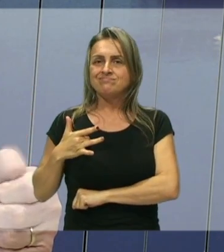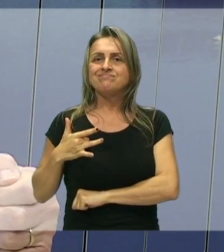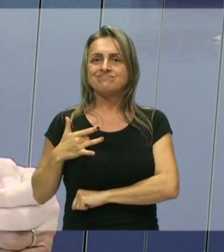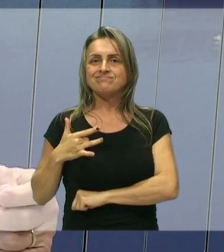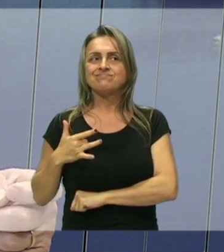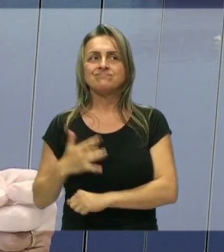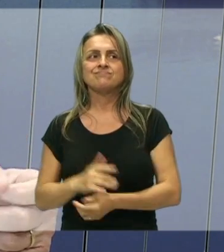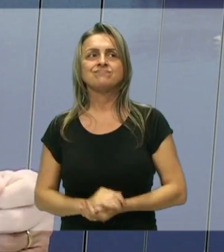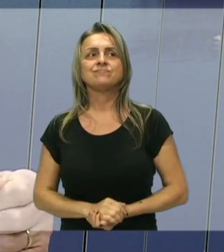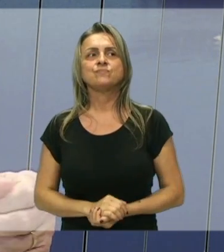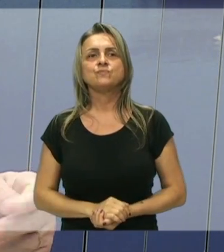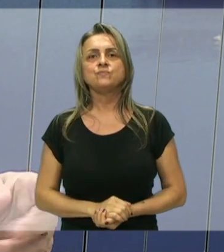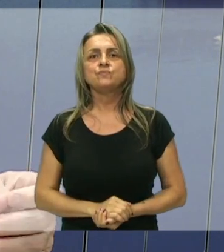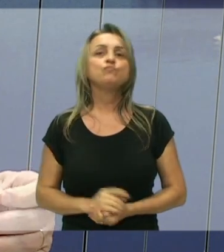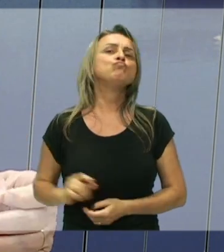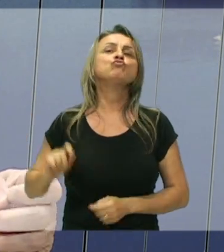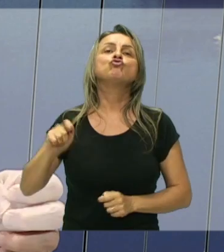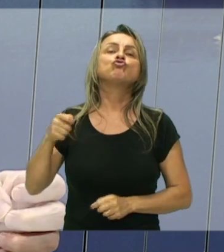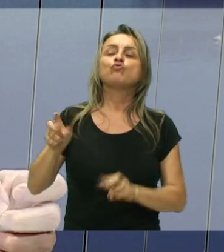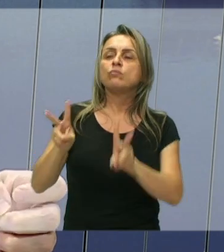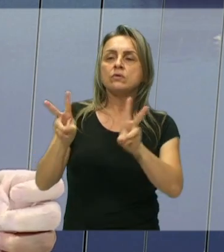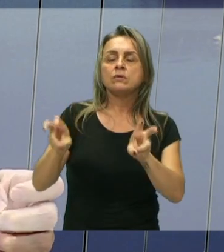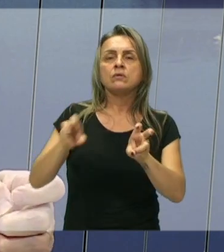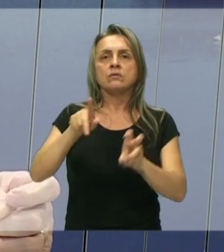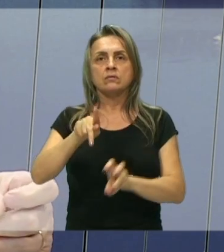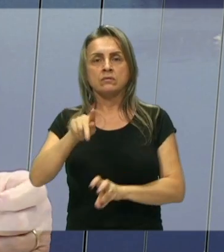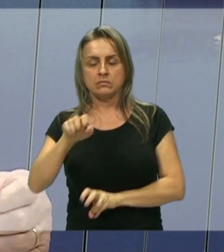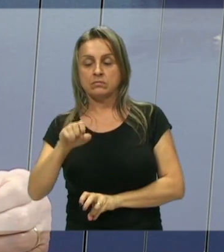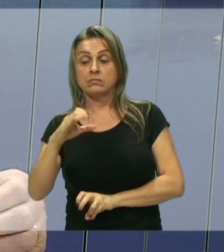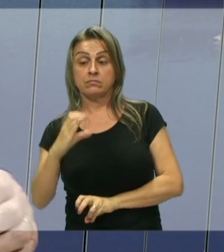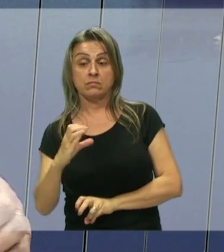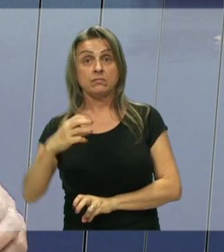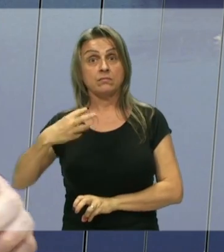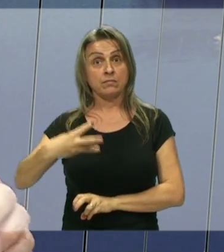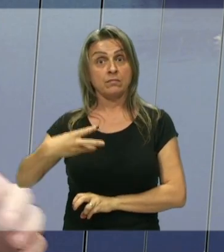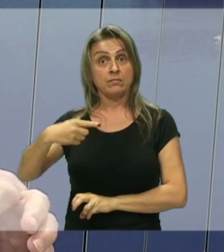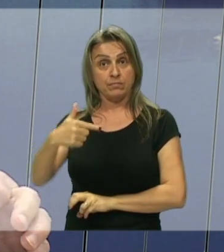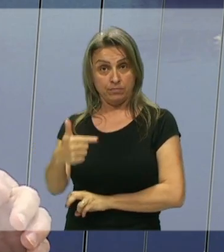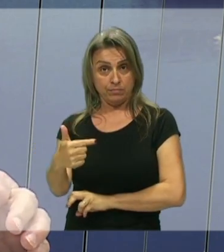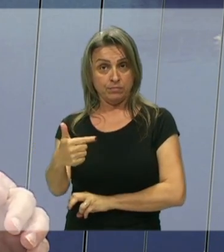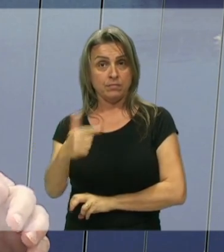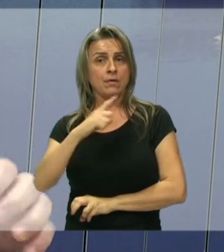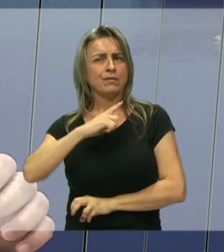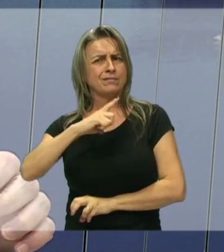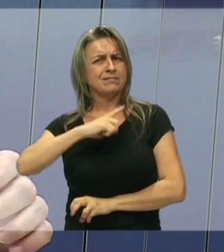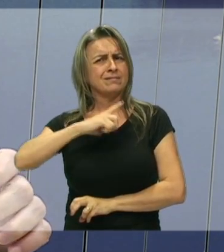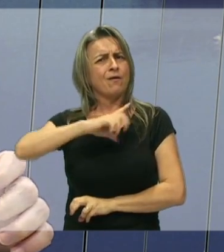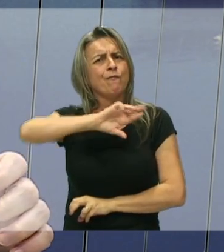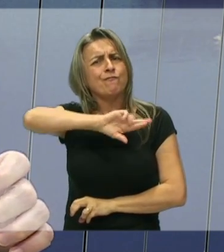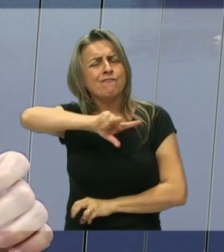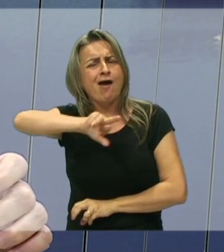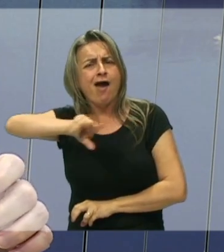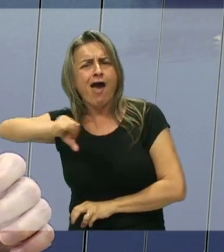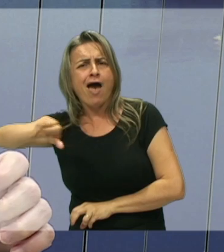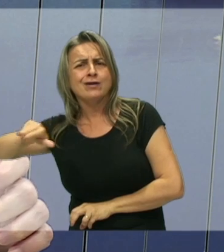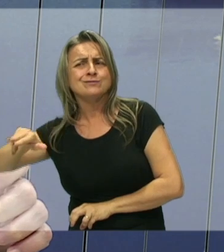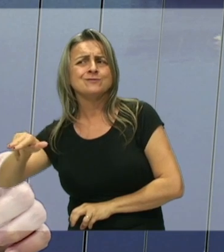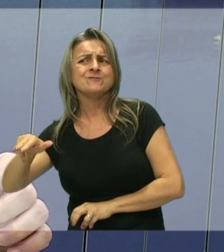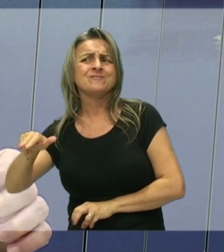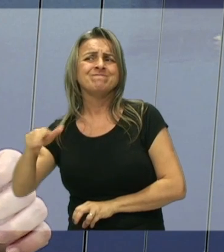A questão da PEC 32, que ela tem vários pontos que nós discordamos.